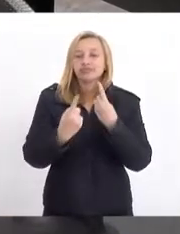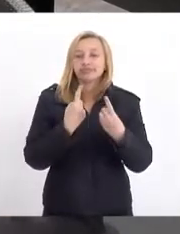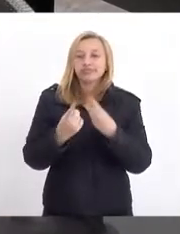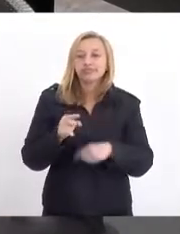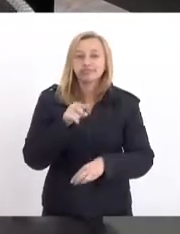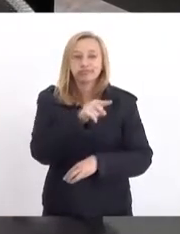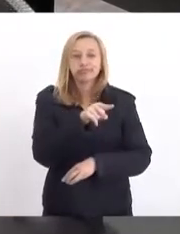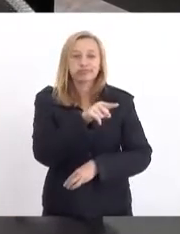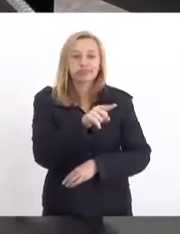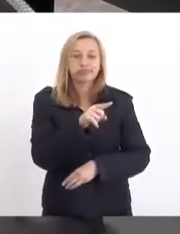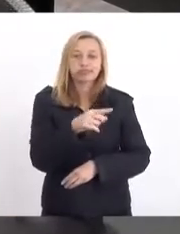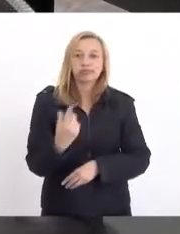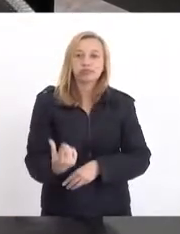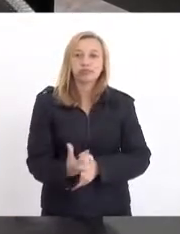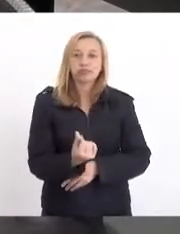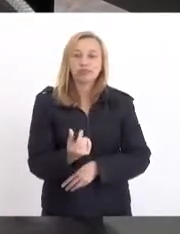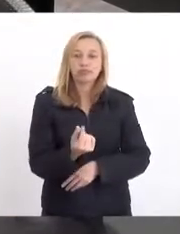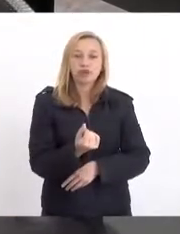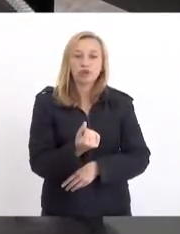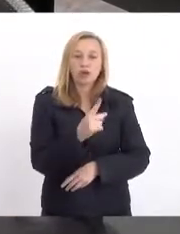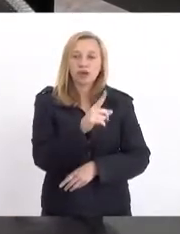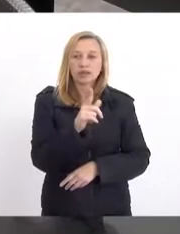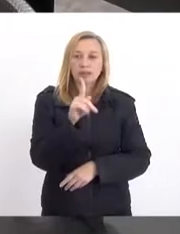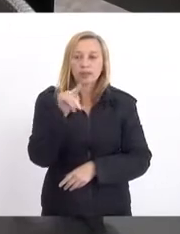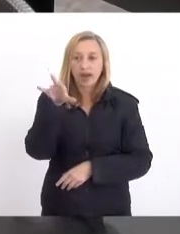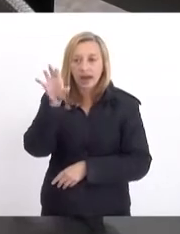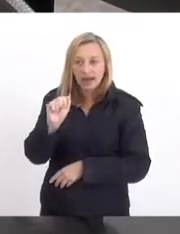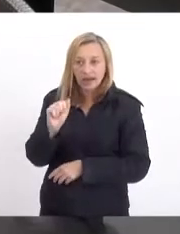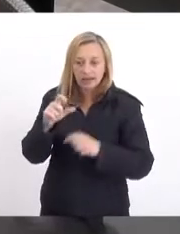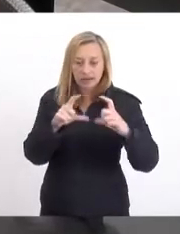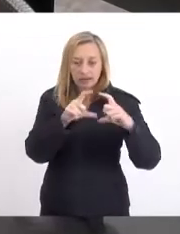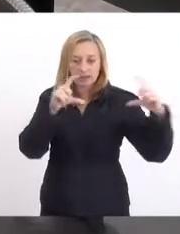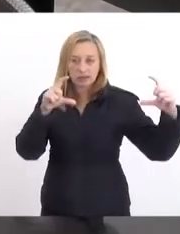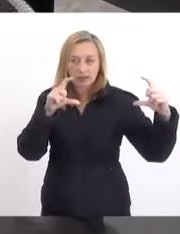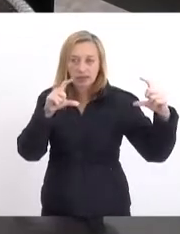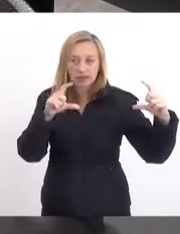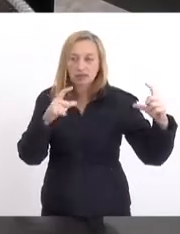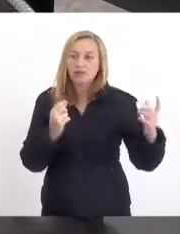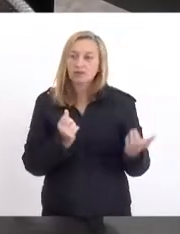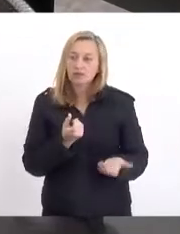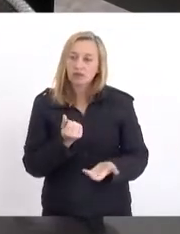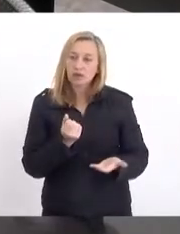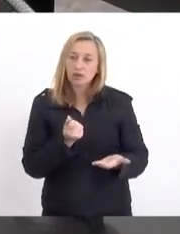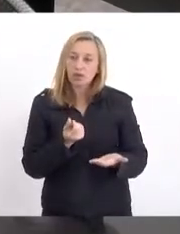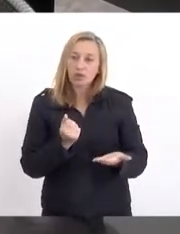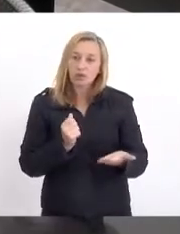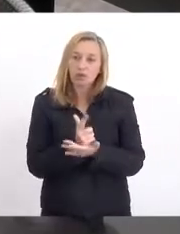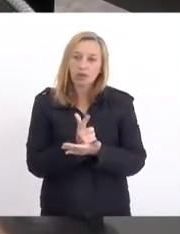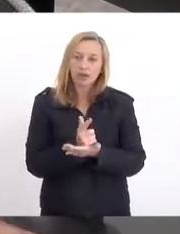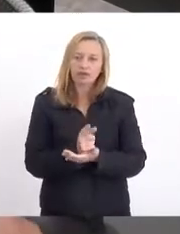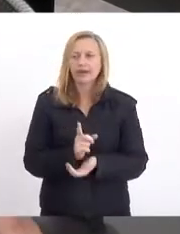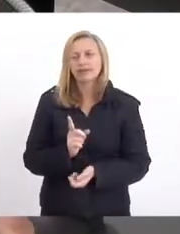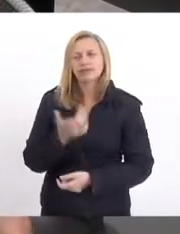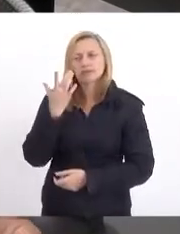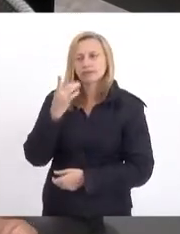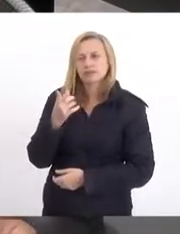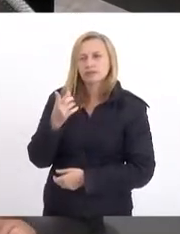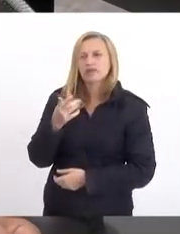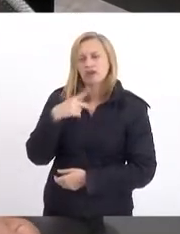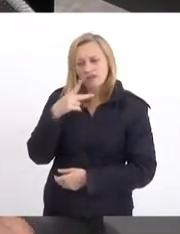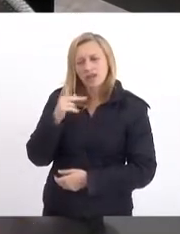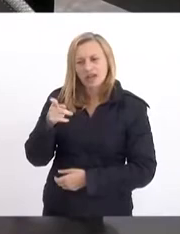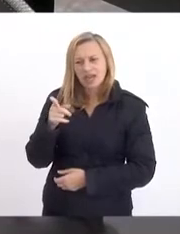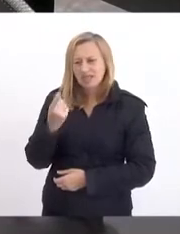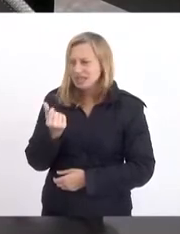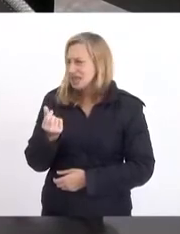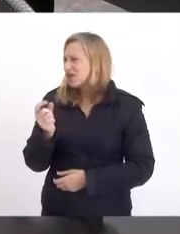o valor na placa colocado que vai ser gasto, e eu já falei, esse dinheiro não vai ser suficiente para terminar